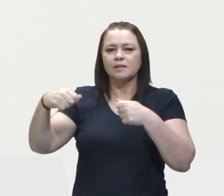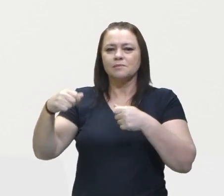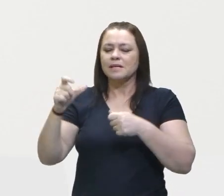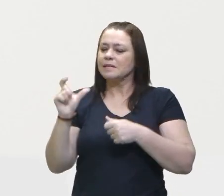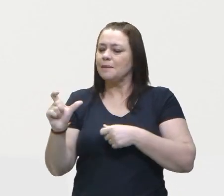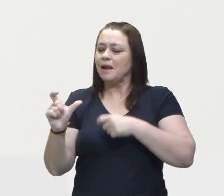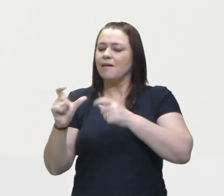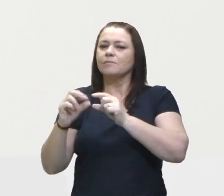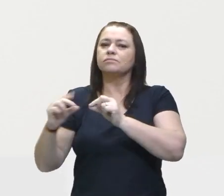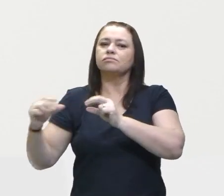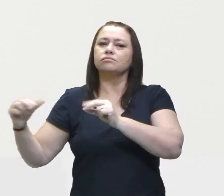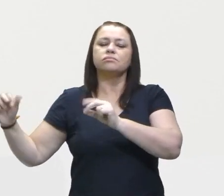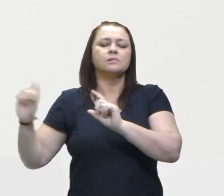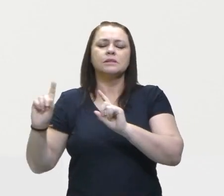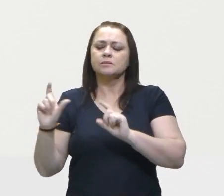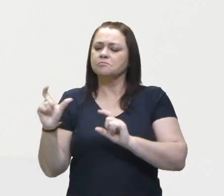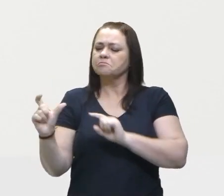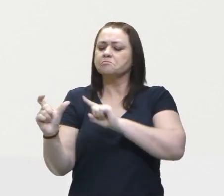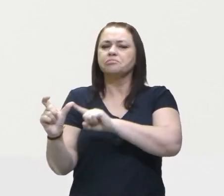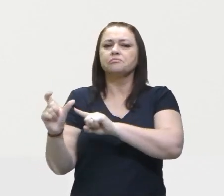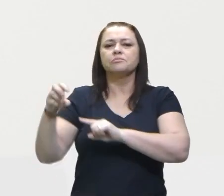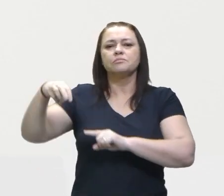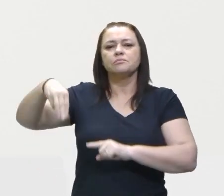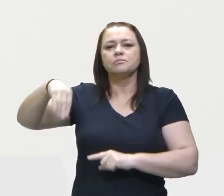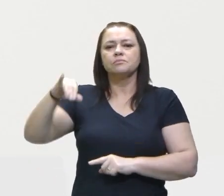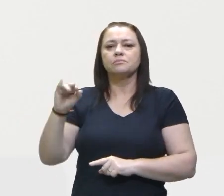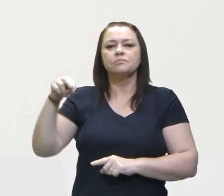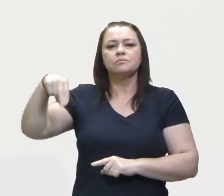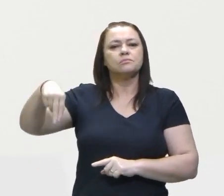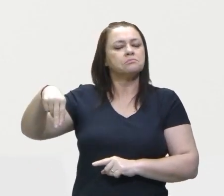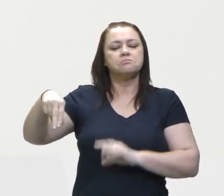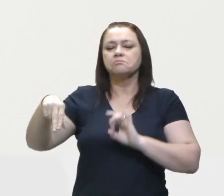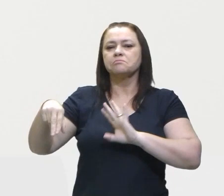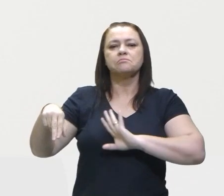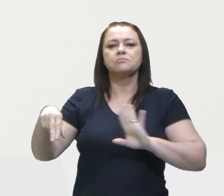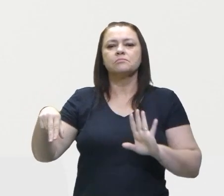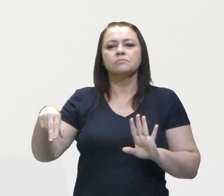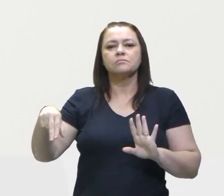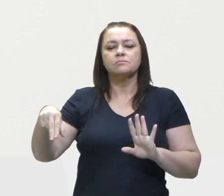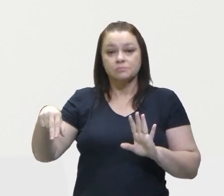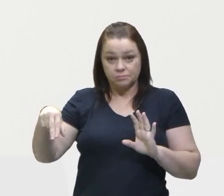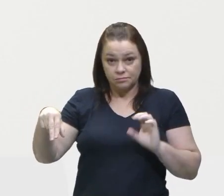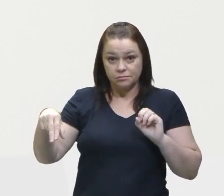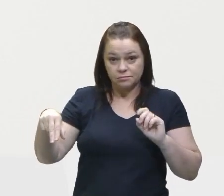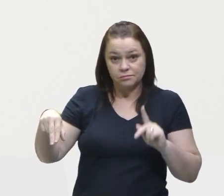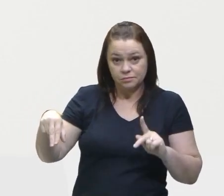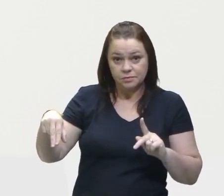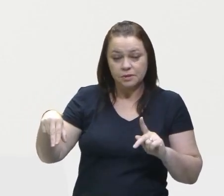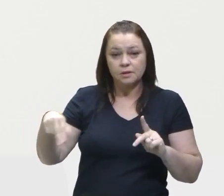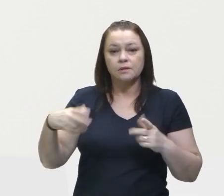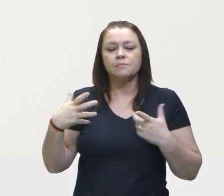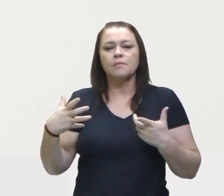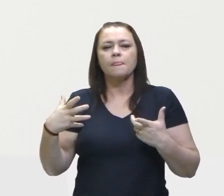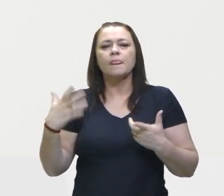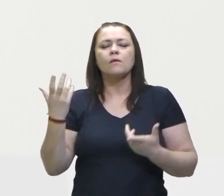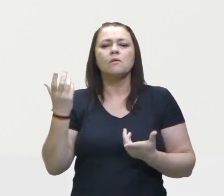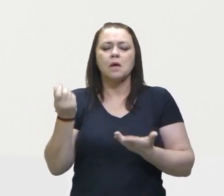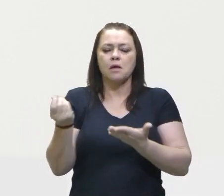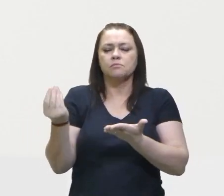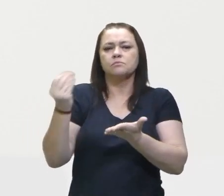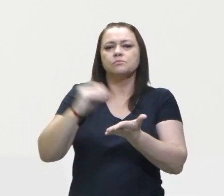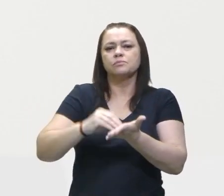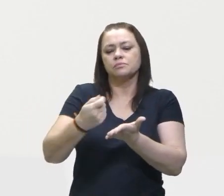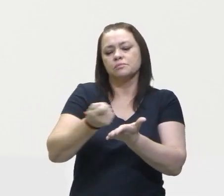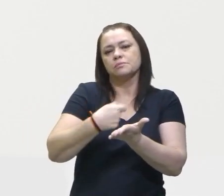ele todo, por extenso e abreviatura. Quando eu quero encontrar, quando eu quero